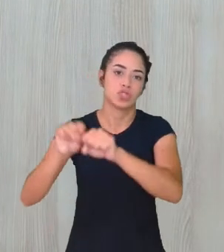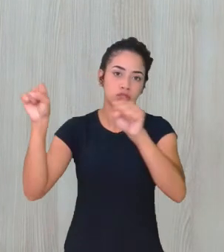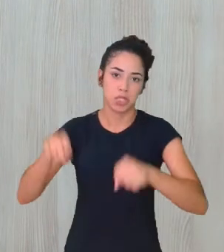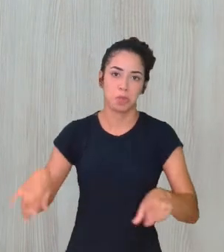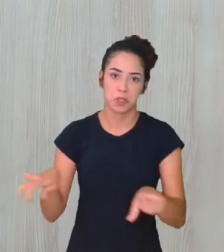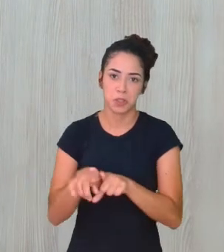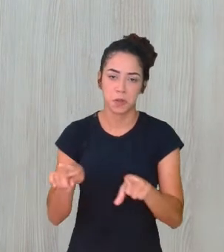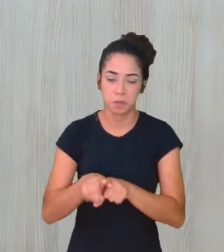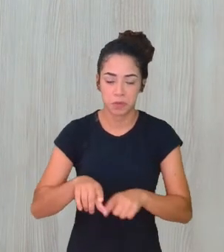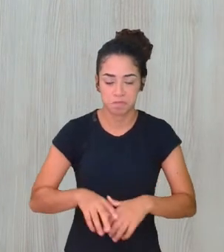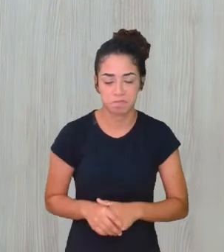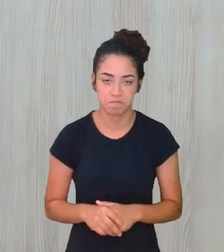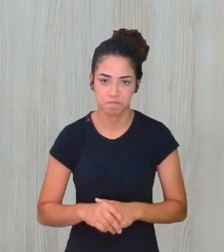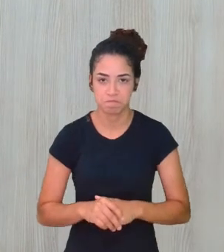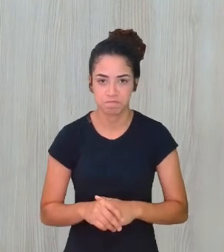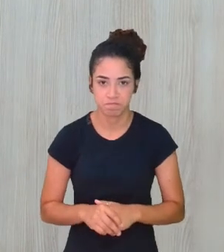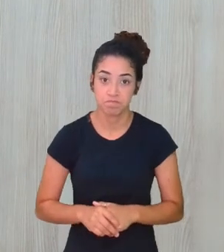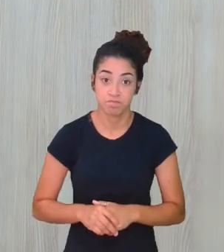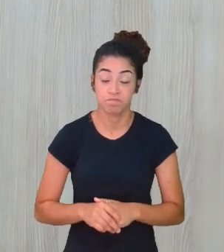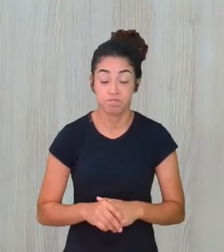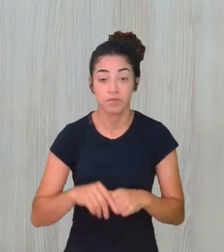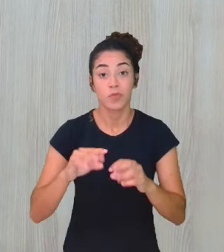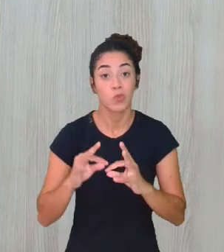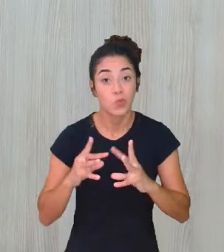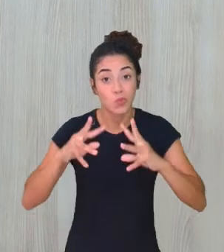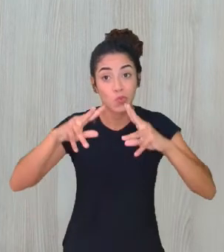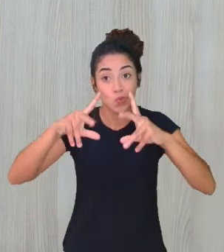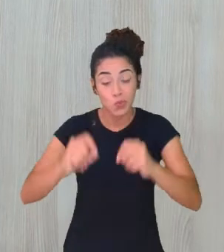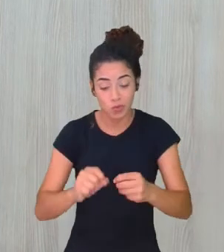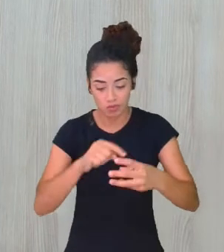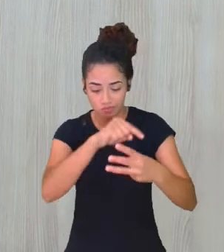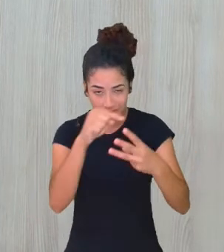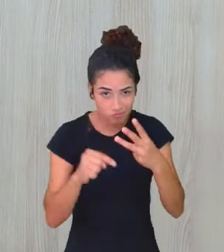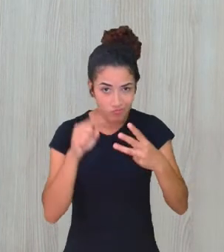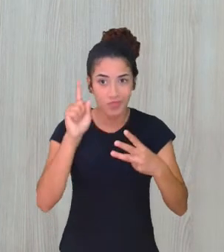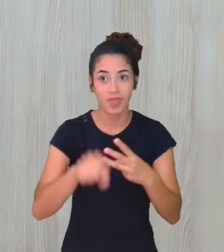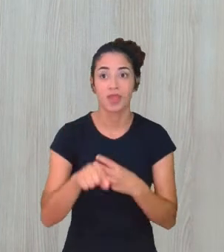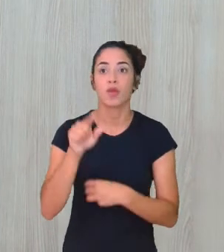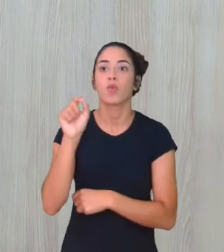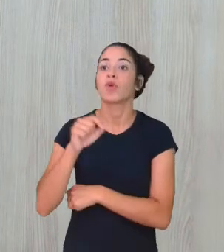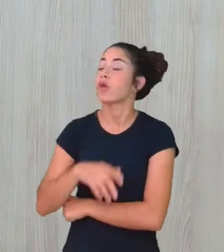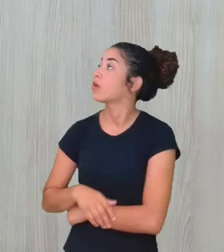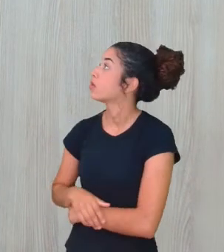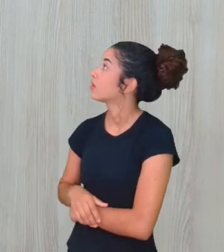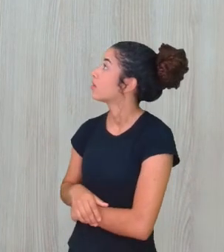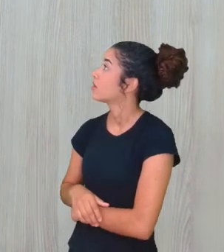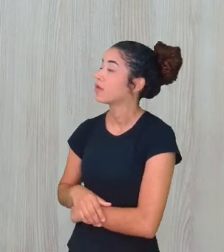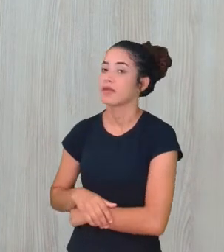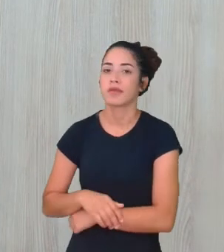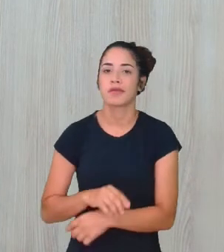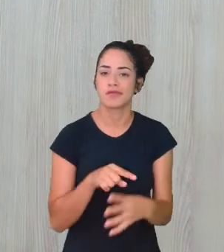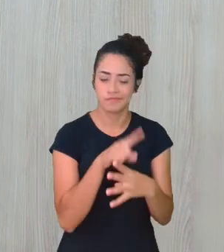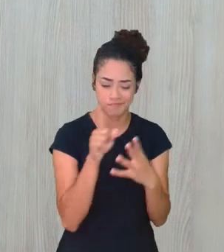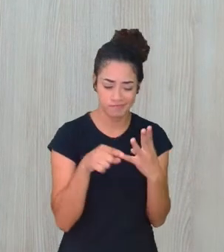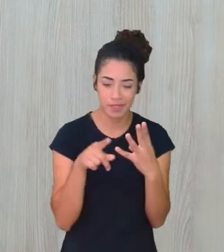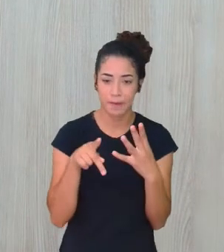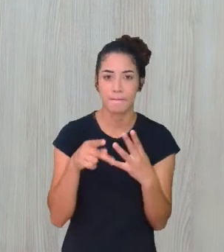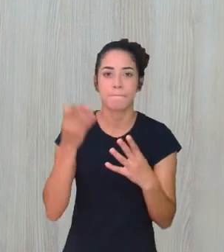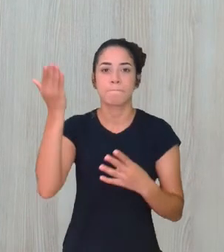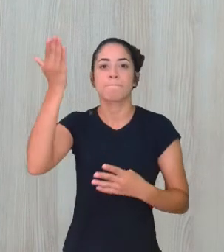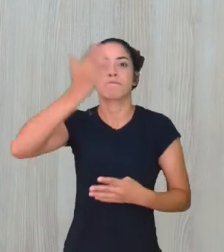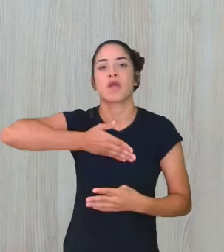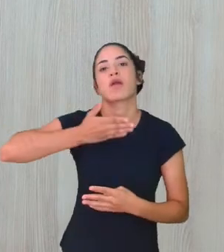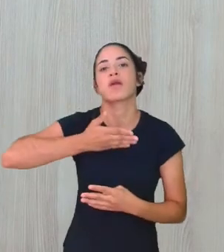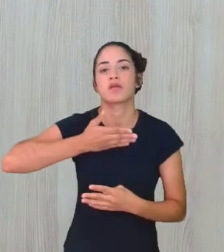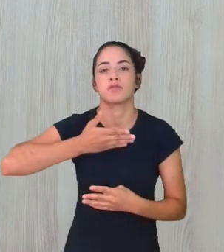certo então e tudo isso ó baseado no chamado pacto colonial que na realidade não era